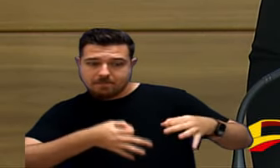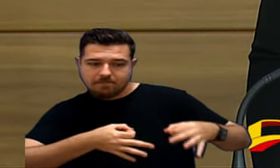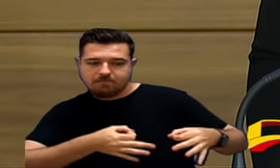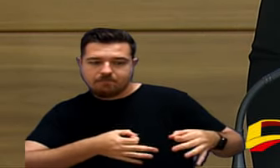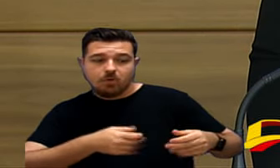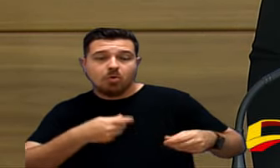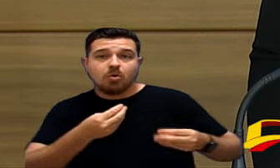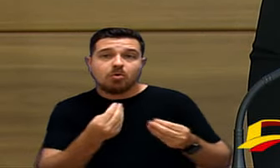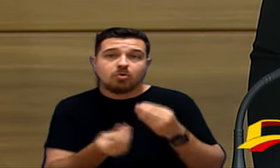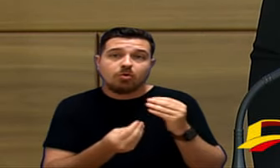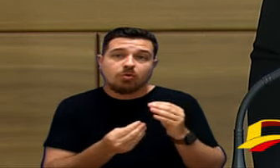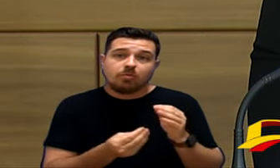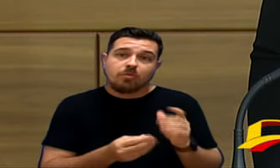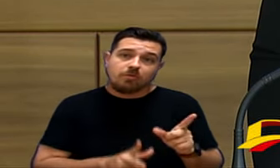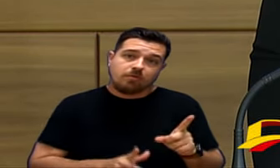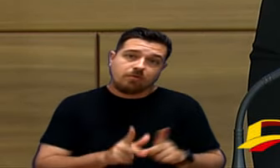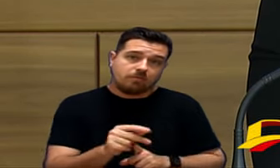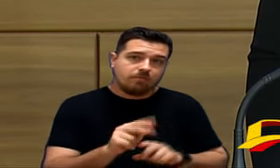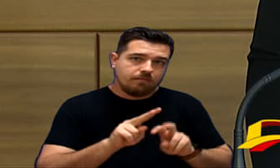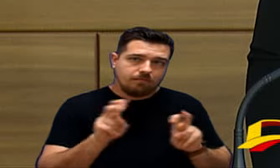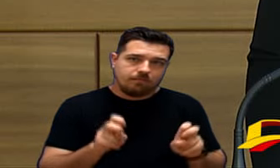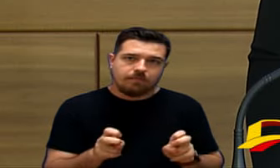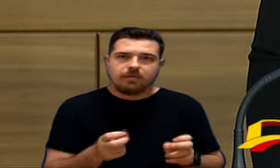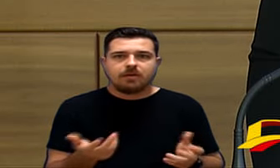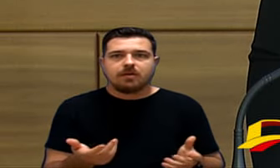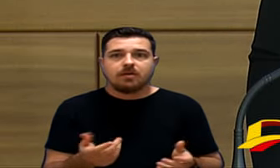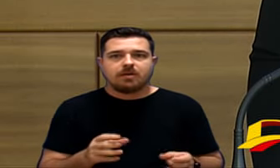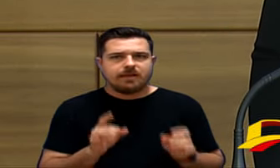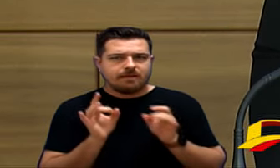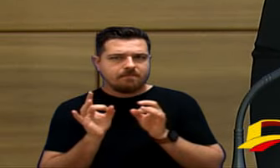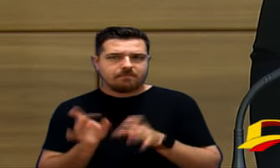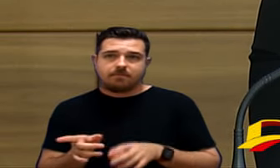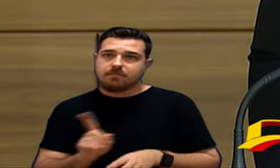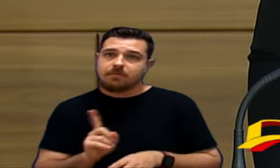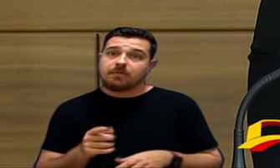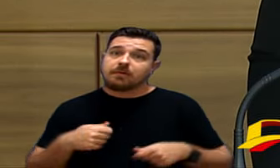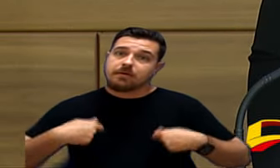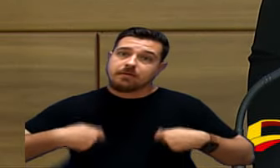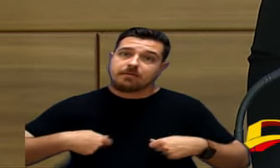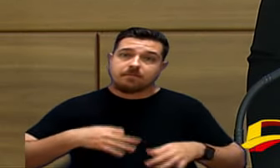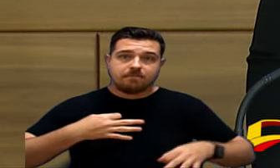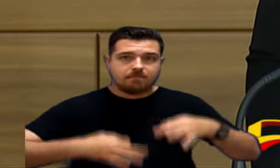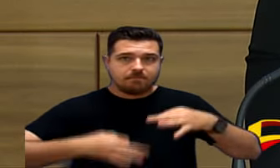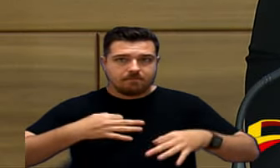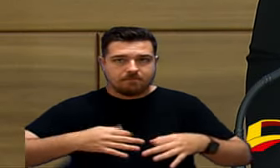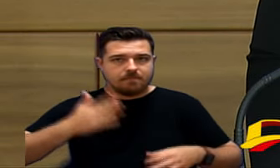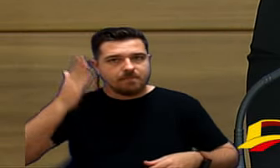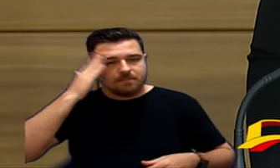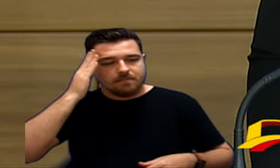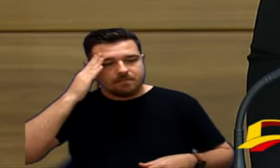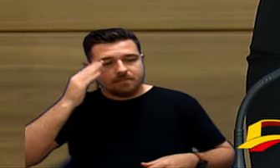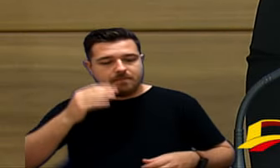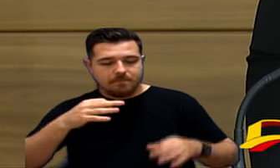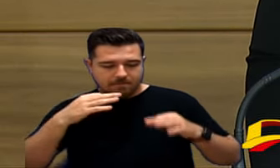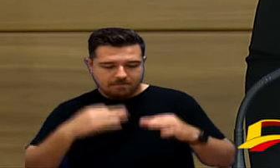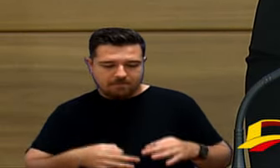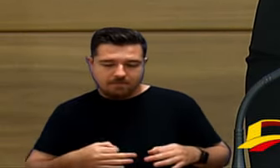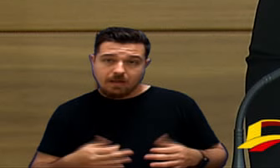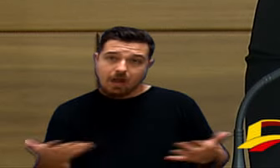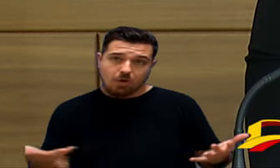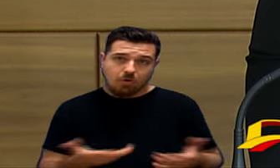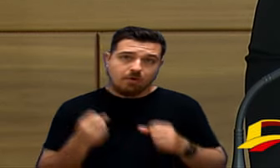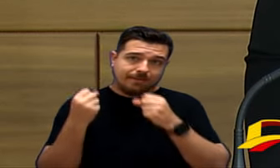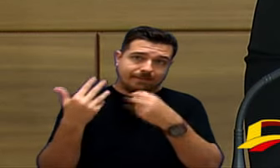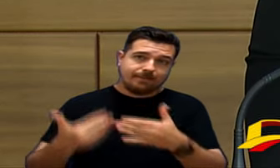descobrir como superar essa questão ou seja não é descartada mas é uma questão jurídica que eu não saberia dizer bem nesse exato